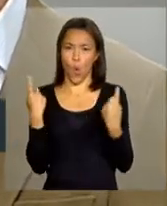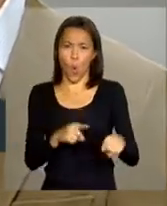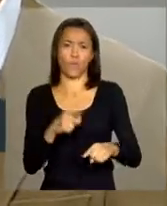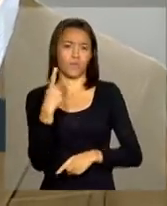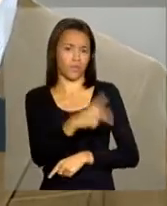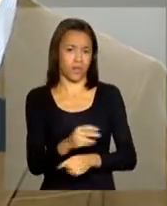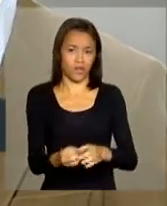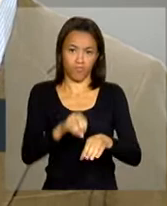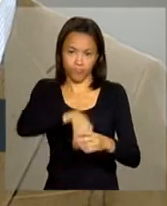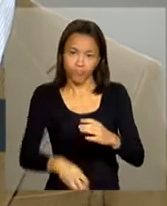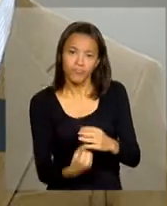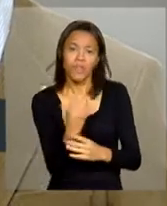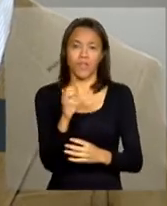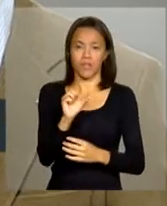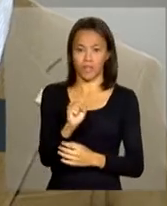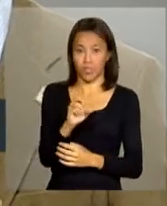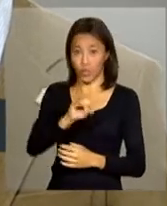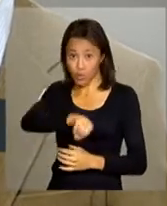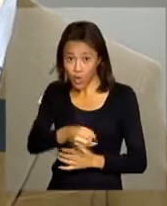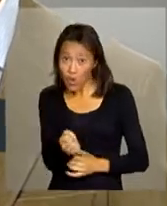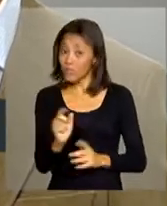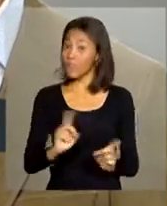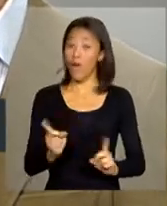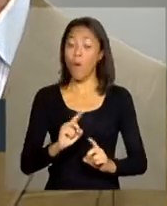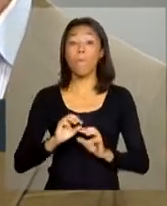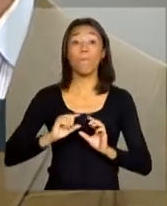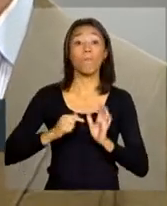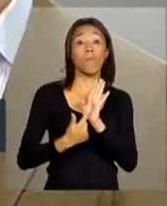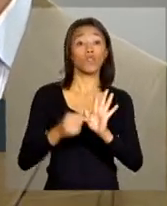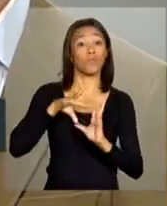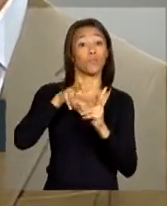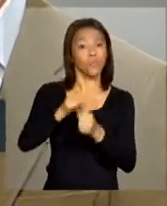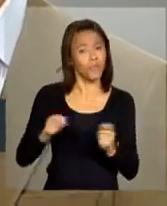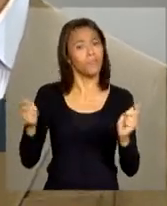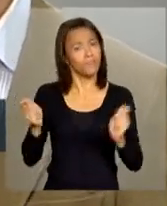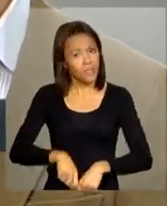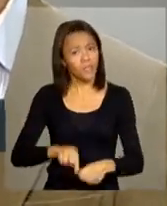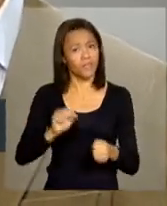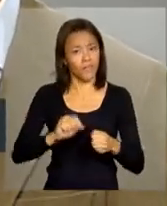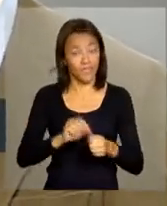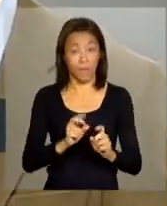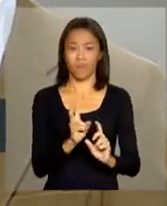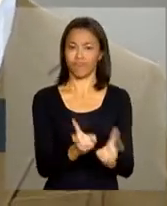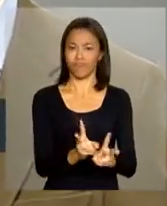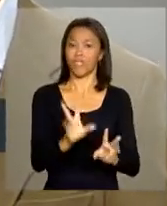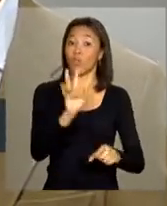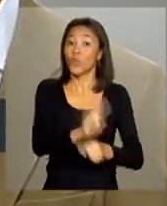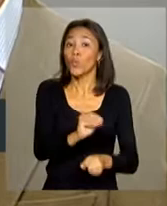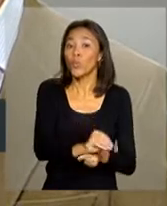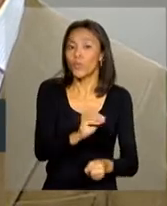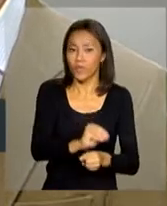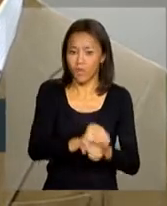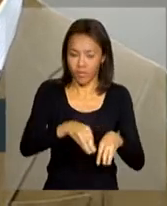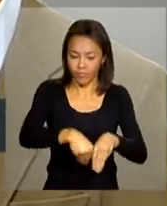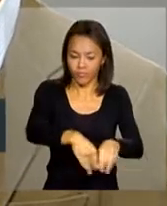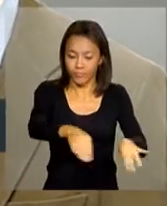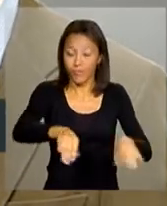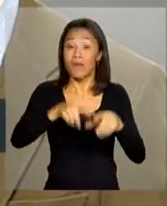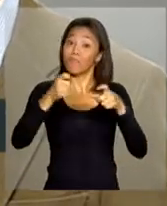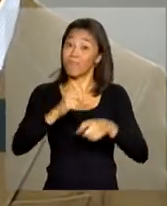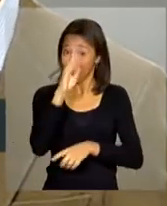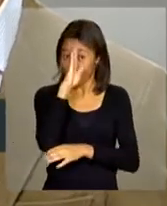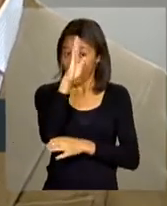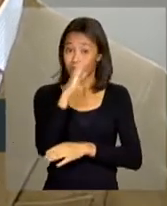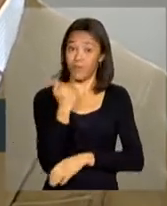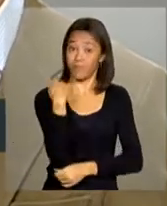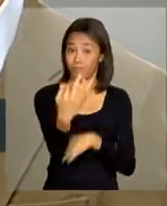produção da soja muito pelo contrário a gente quer mostrar pro mundo que é possível produzir e conservar principalmente a floresta amazônica que